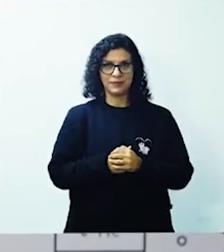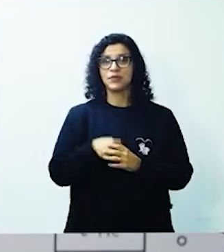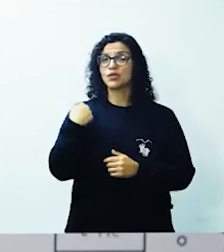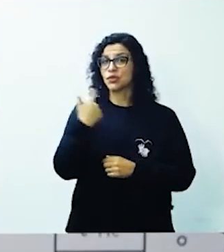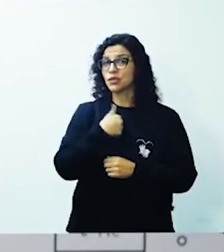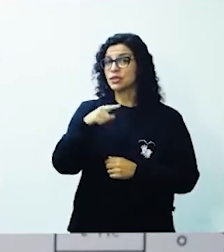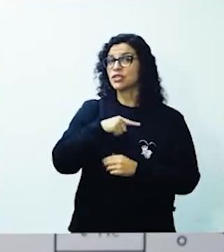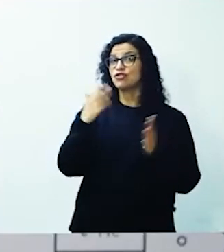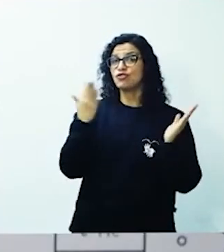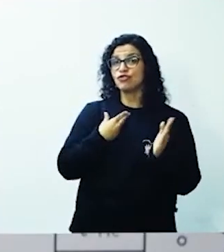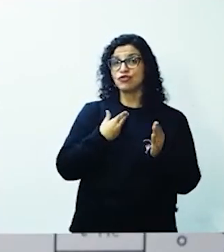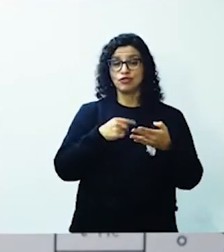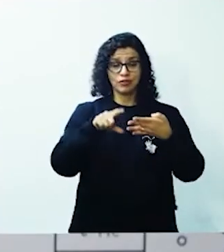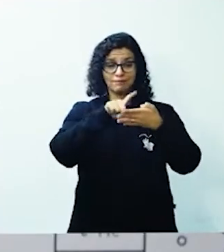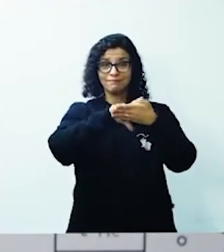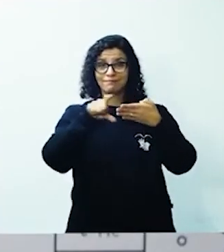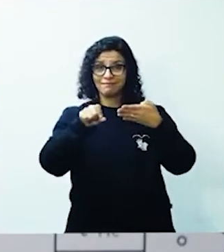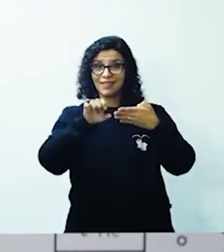já